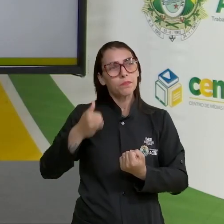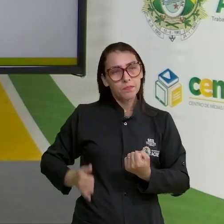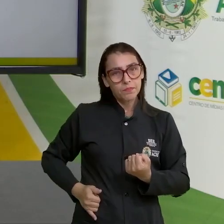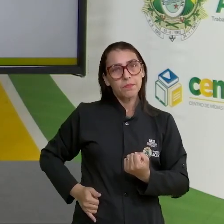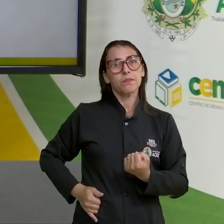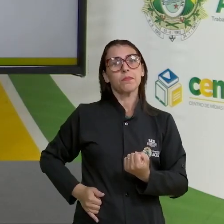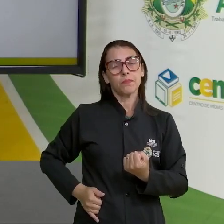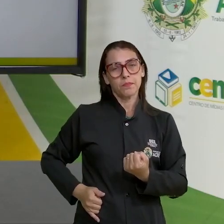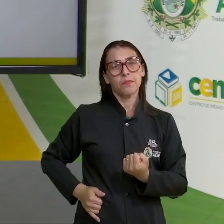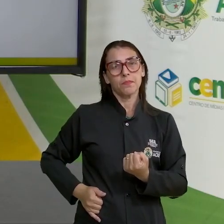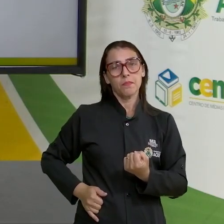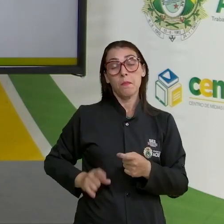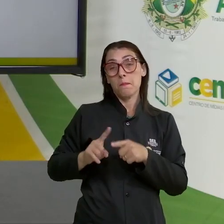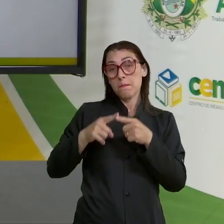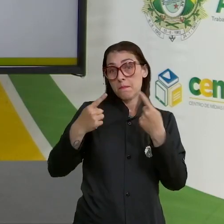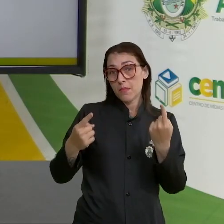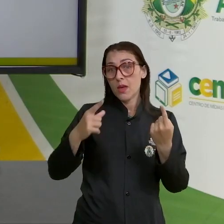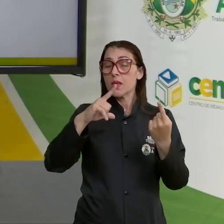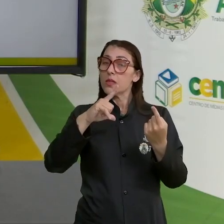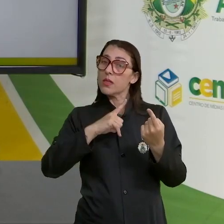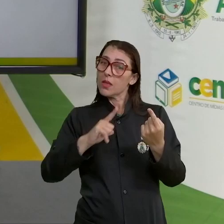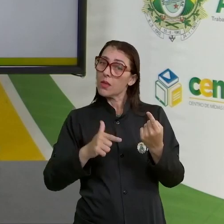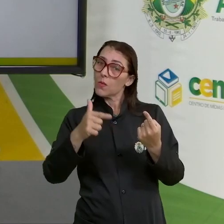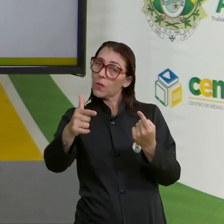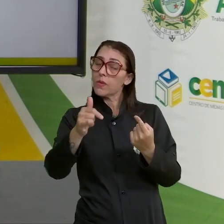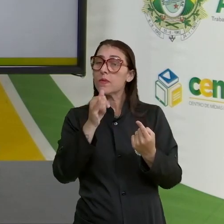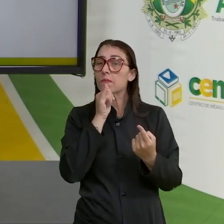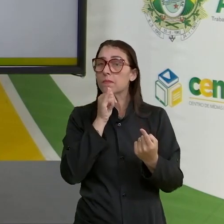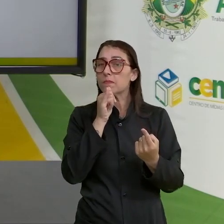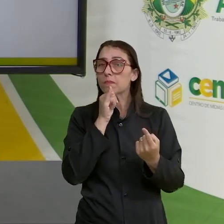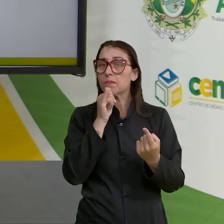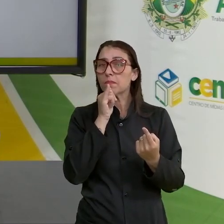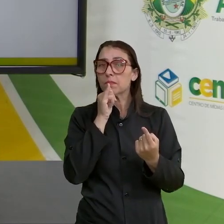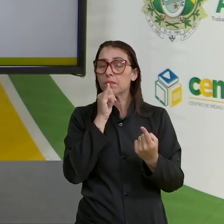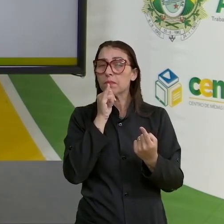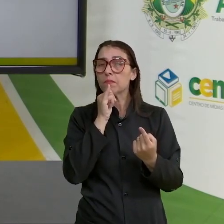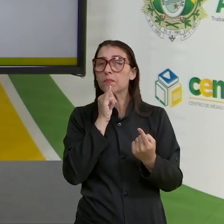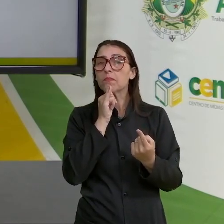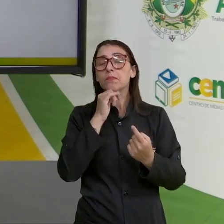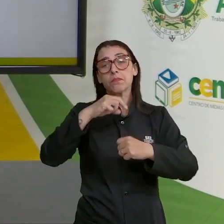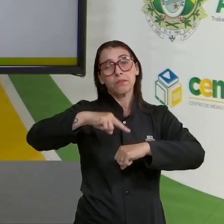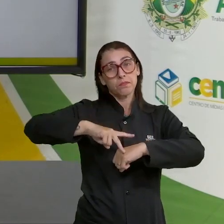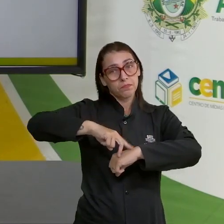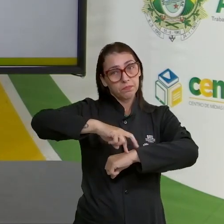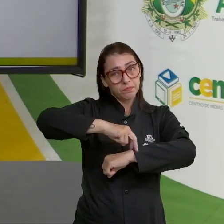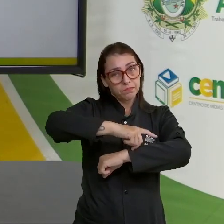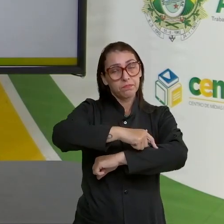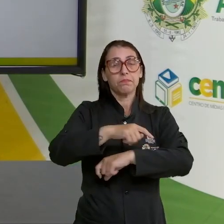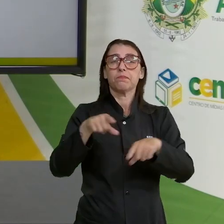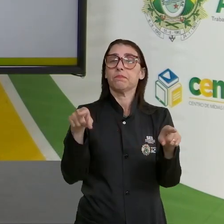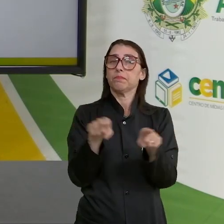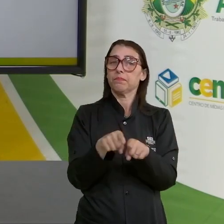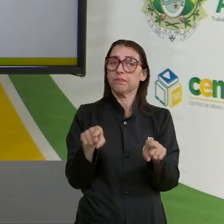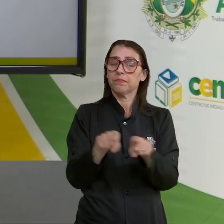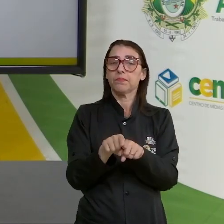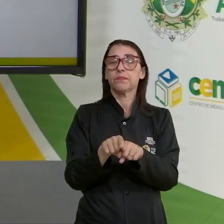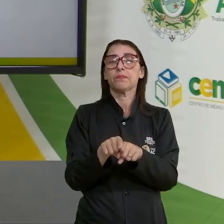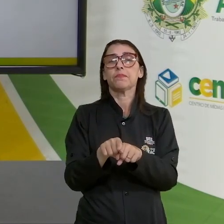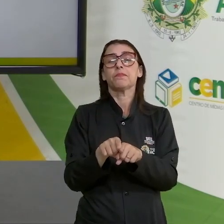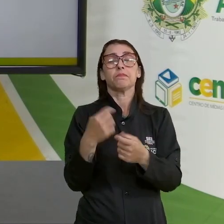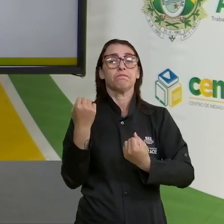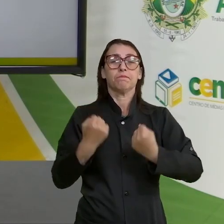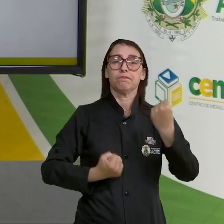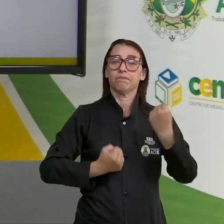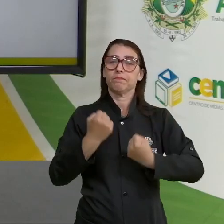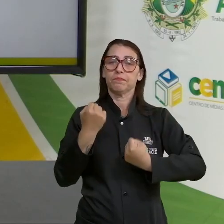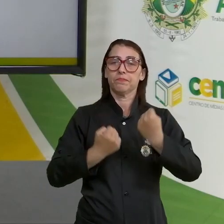bem interessante, mas existem outros exemplos. Existe o exemplo na moda e até mesmo nos